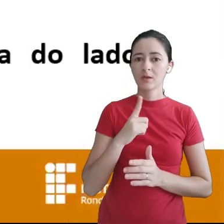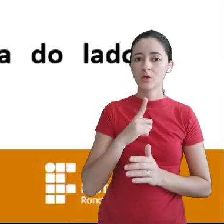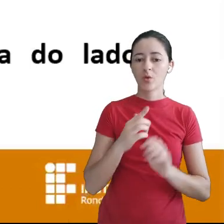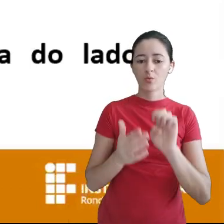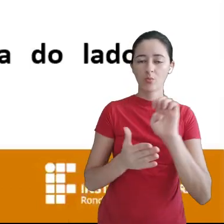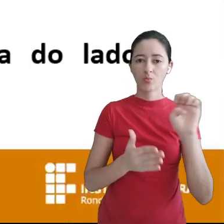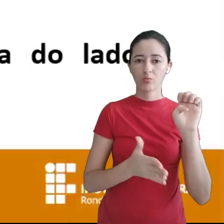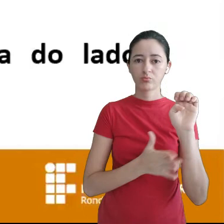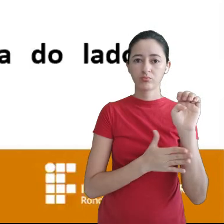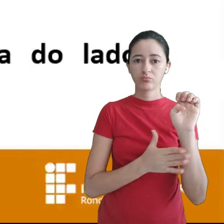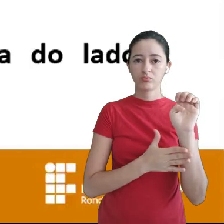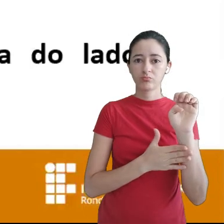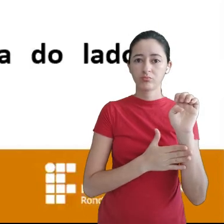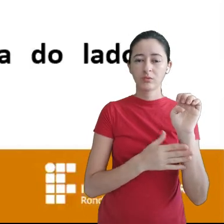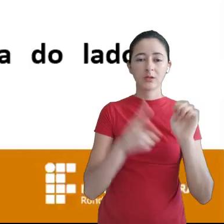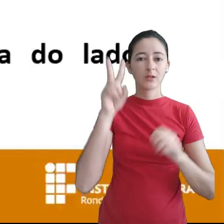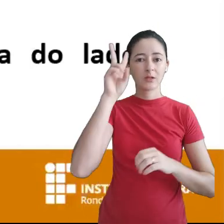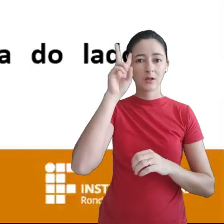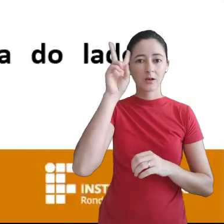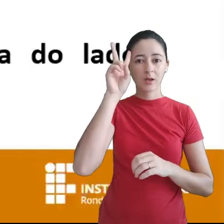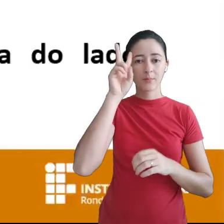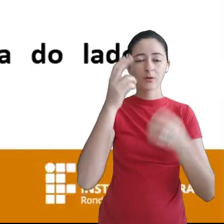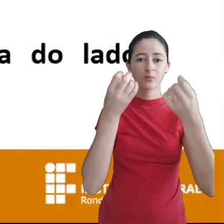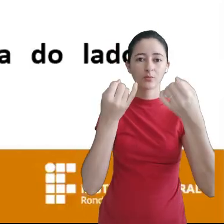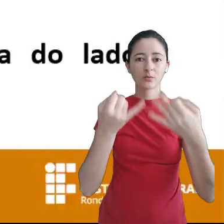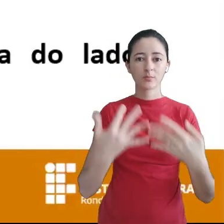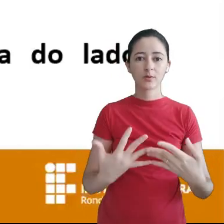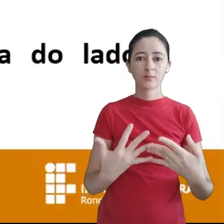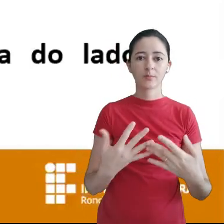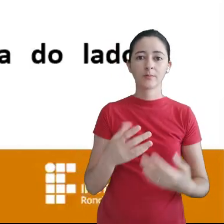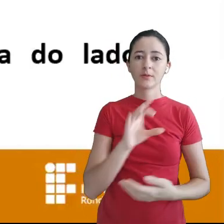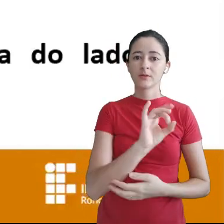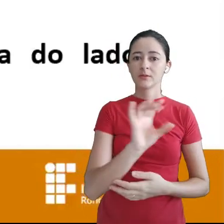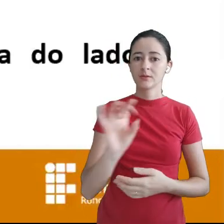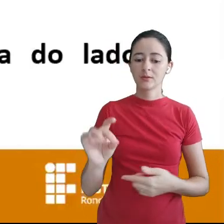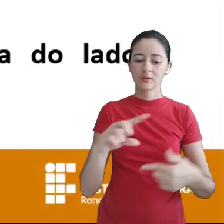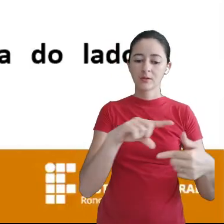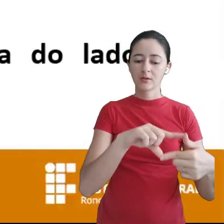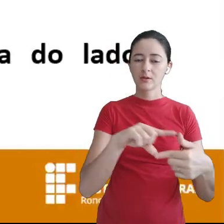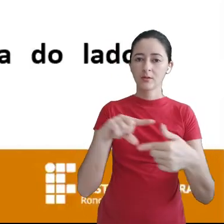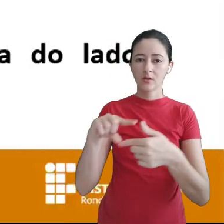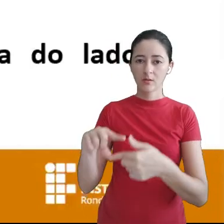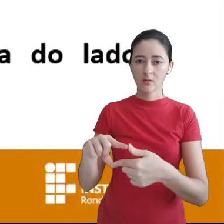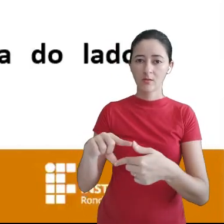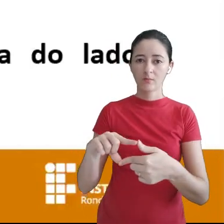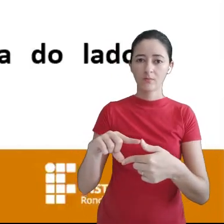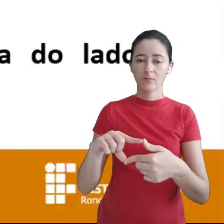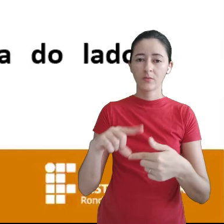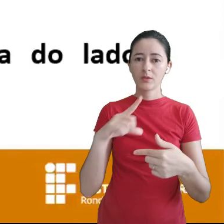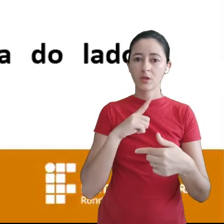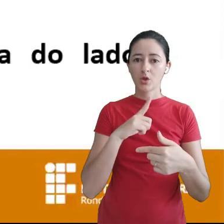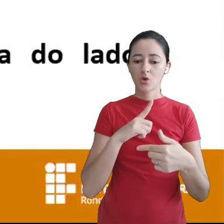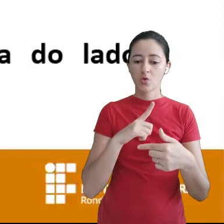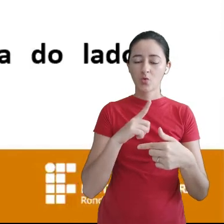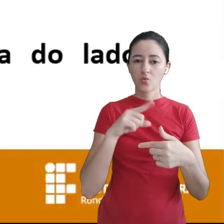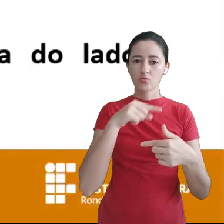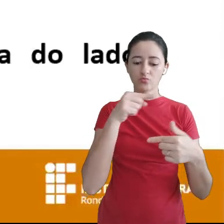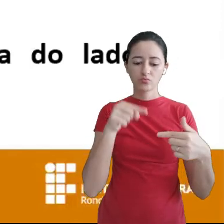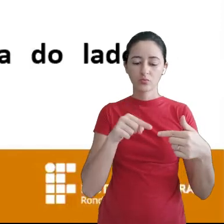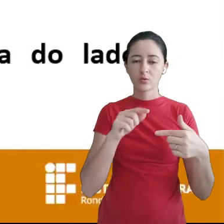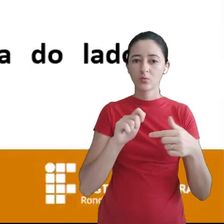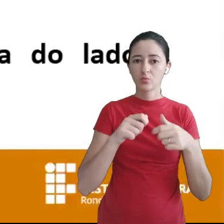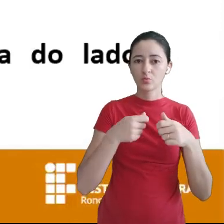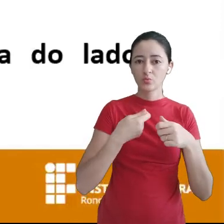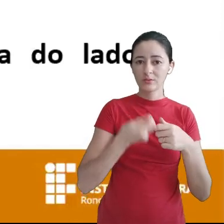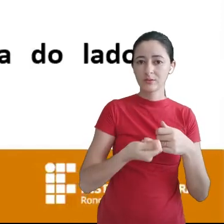cardinalidade mínima sempre fica do lado esquerdo. Lembra que eu falei agora há pouco que cada tabela carrega